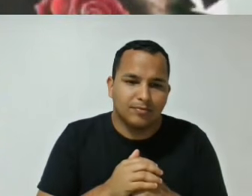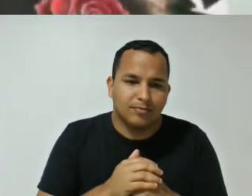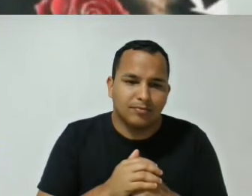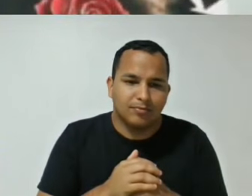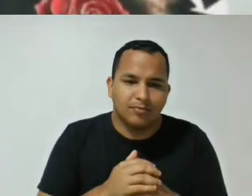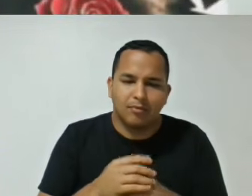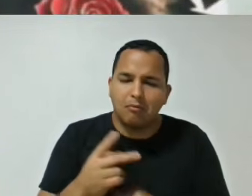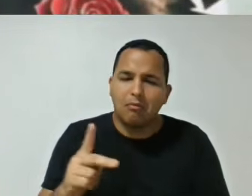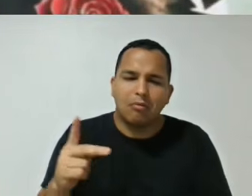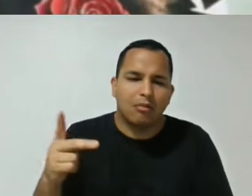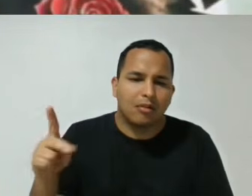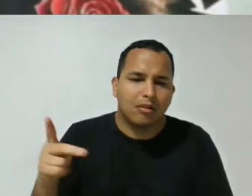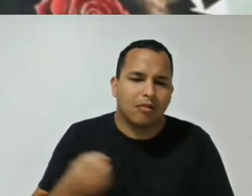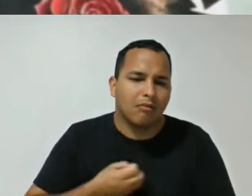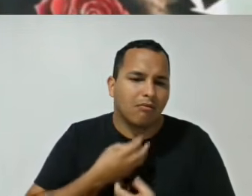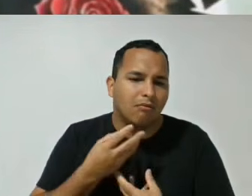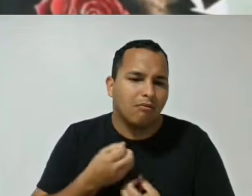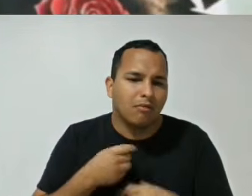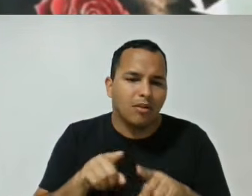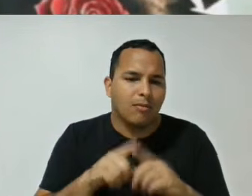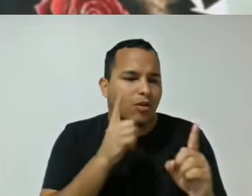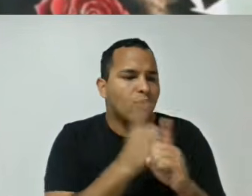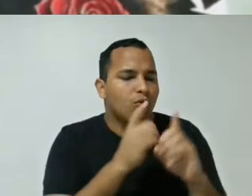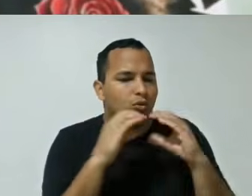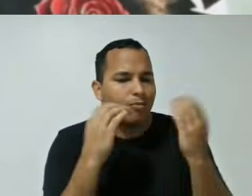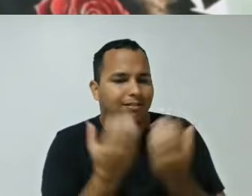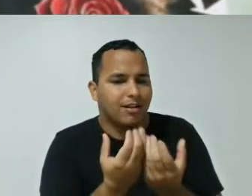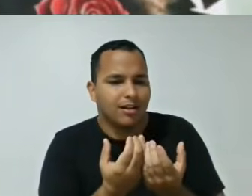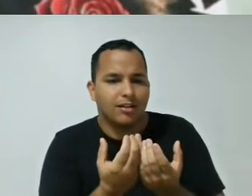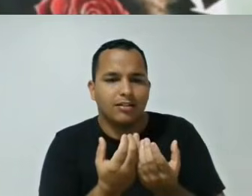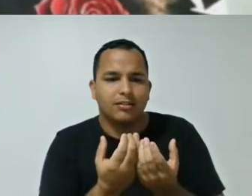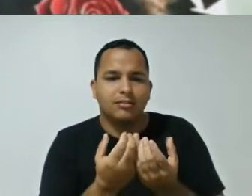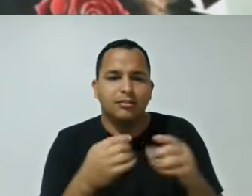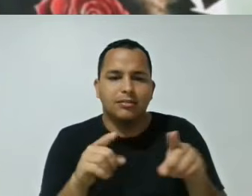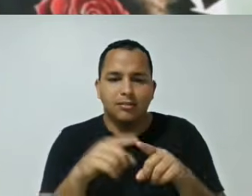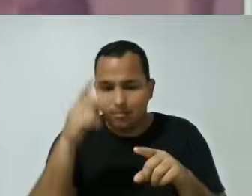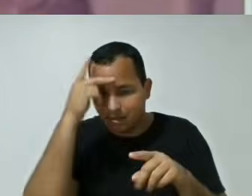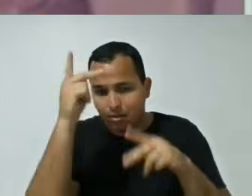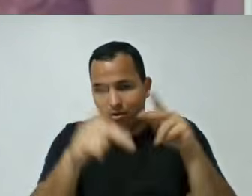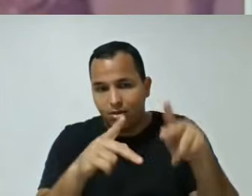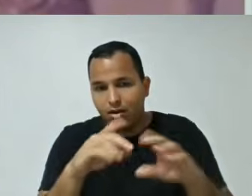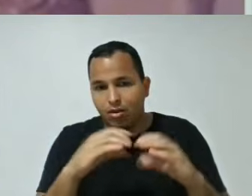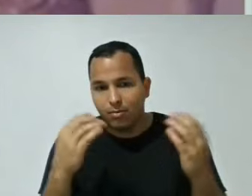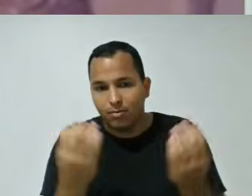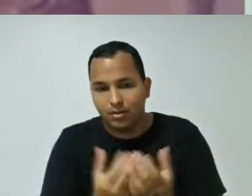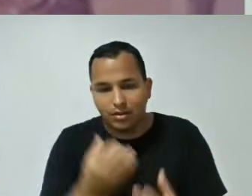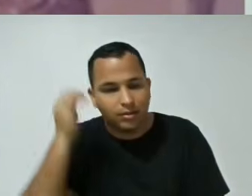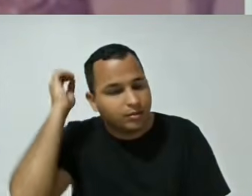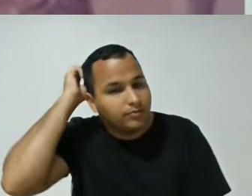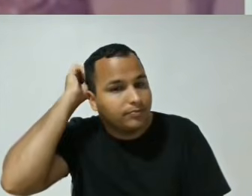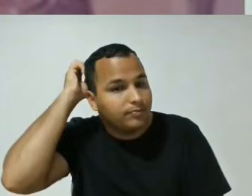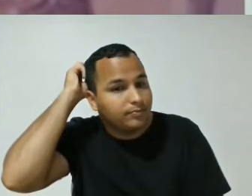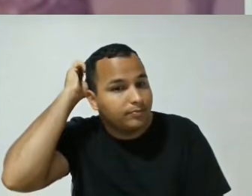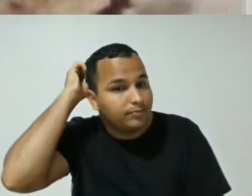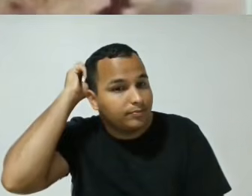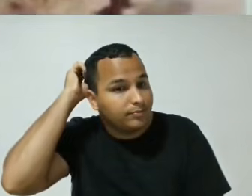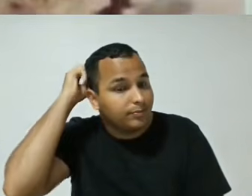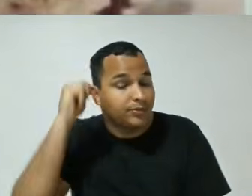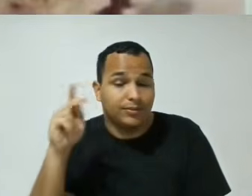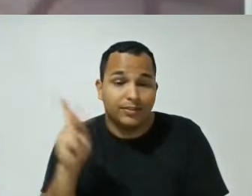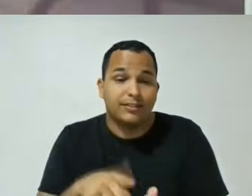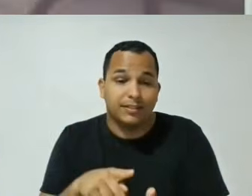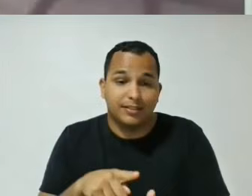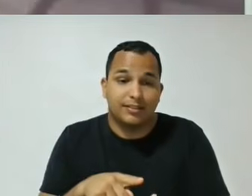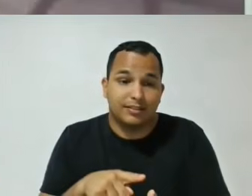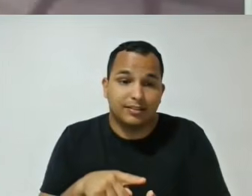sabe? O encontro com a comunidade, sabe? Com as pessoas da Uhum. comunidade. Então, realmente, é,